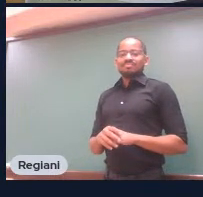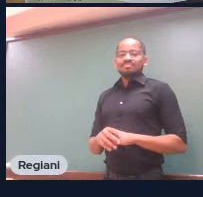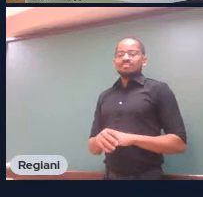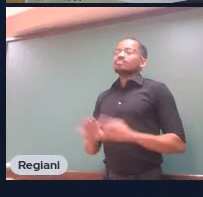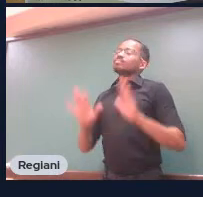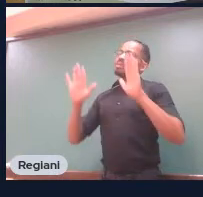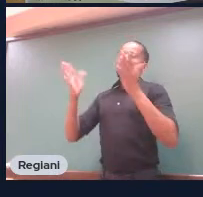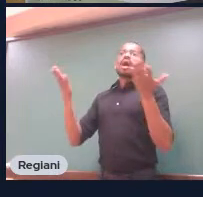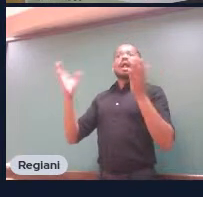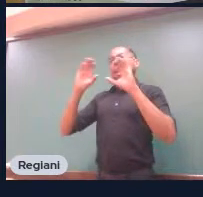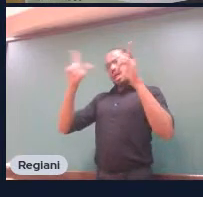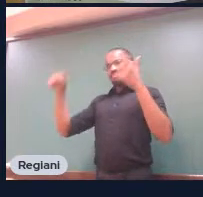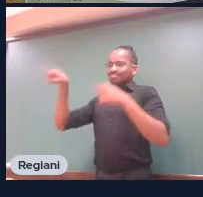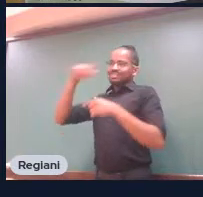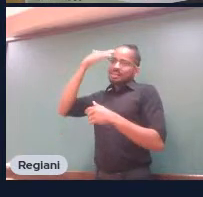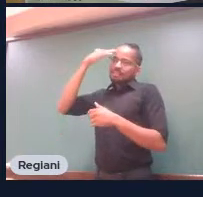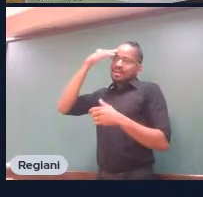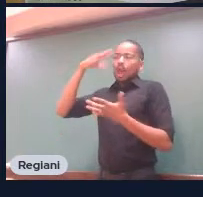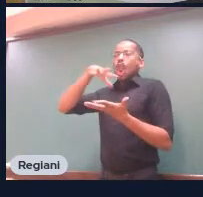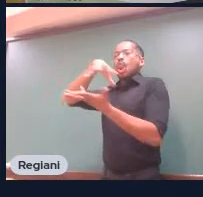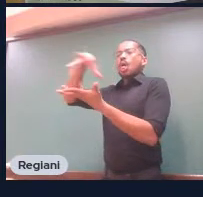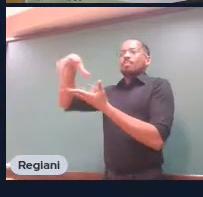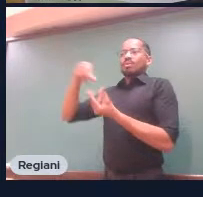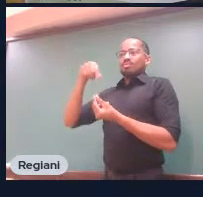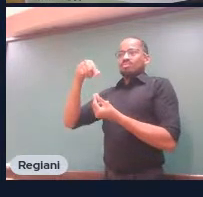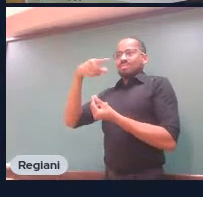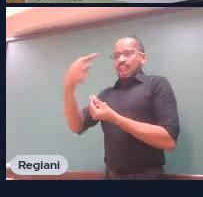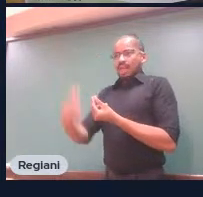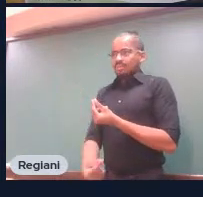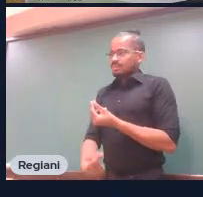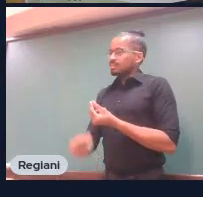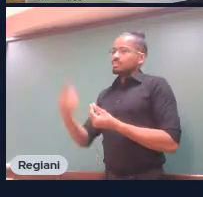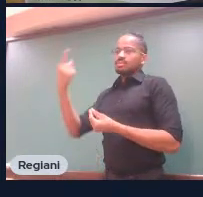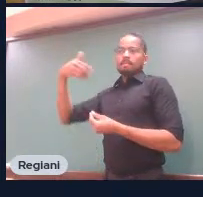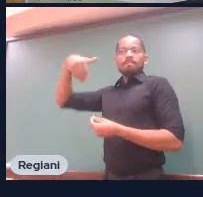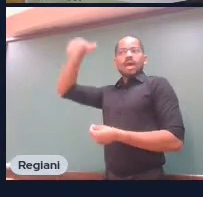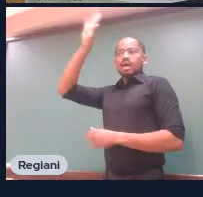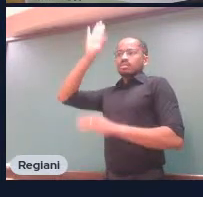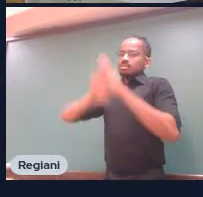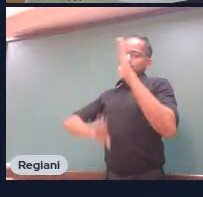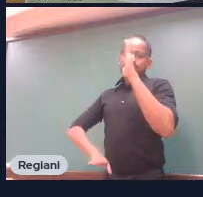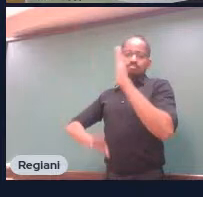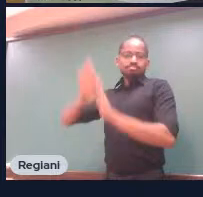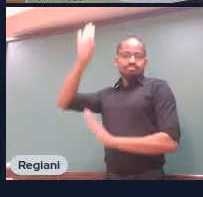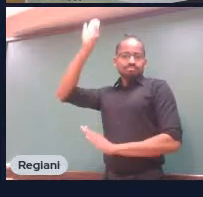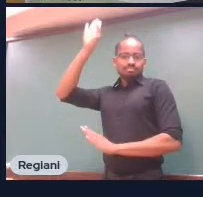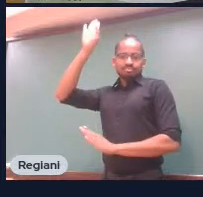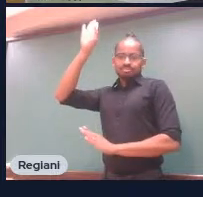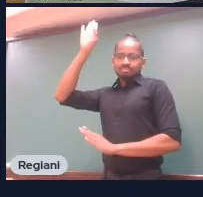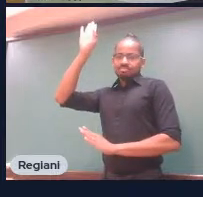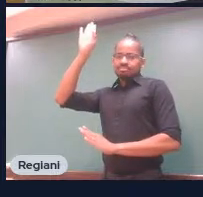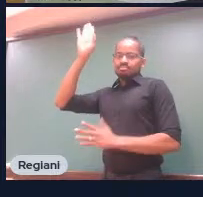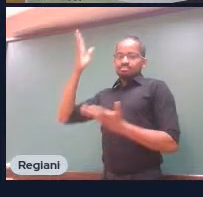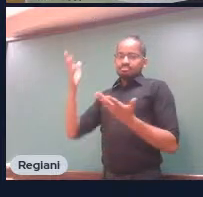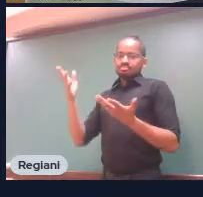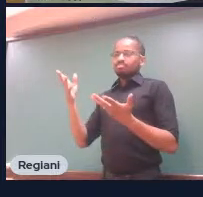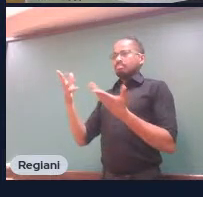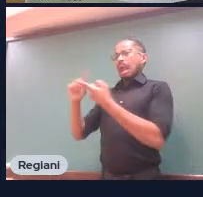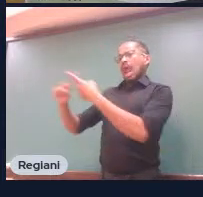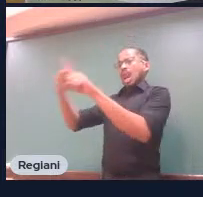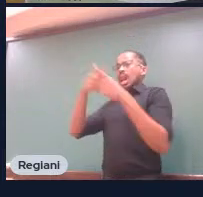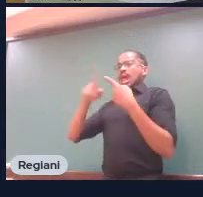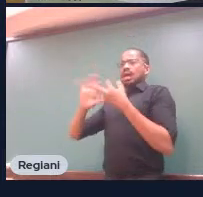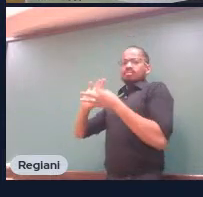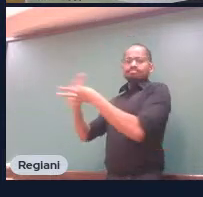Now, GlobalLex, as you can imagine, is a champion of cooperation. We had Lexicographica, cooperation between America and Europe, but GlobalLex